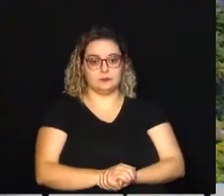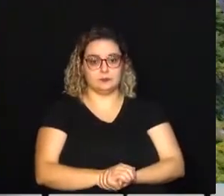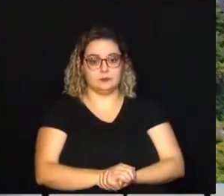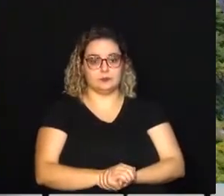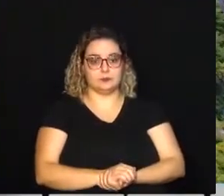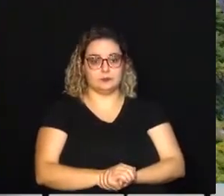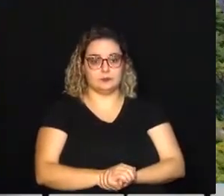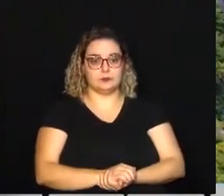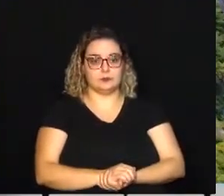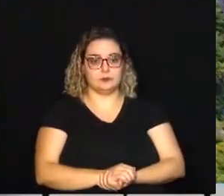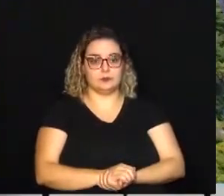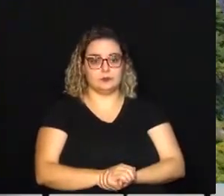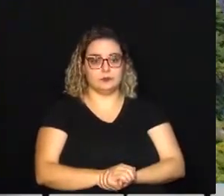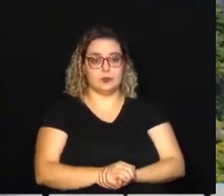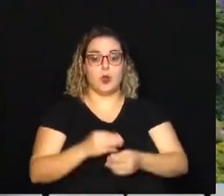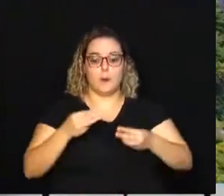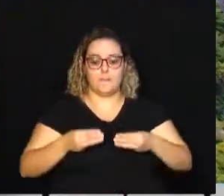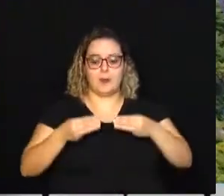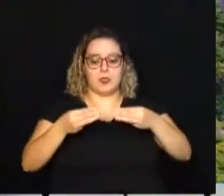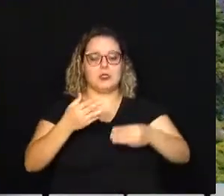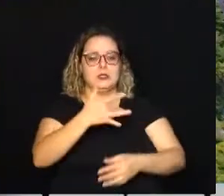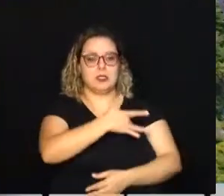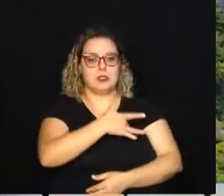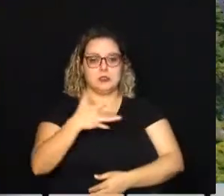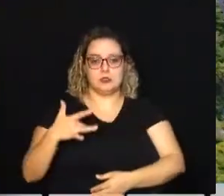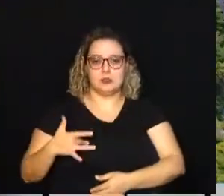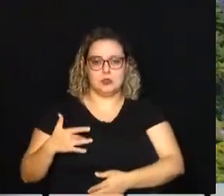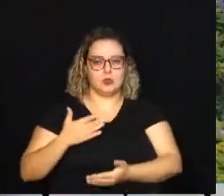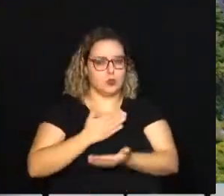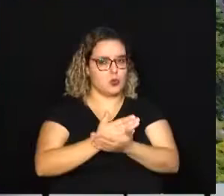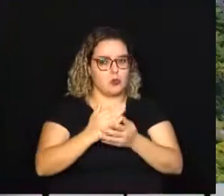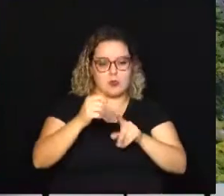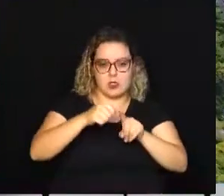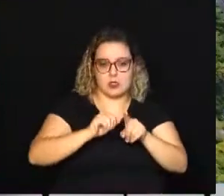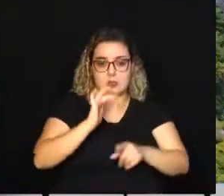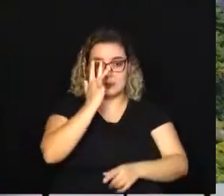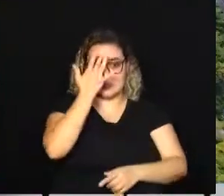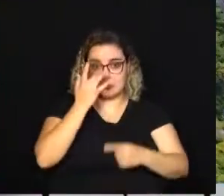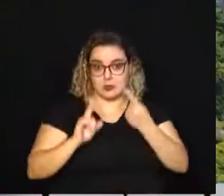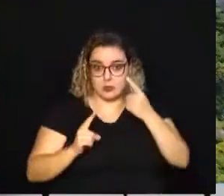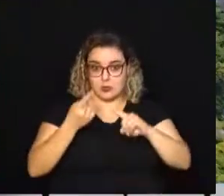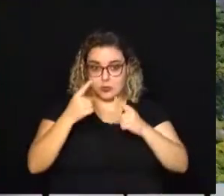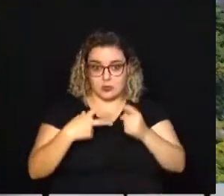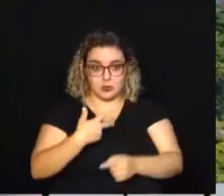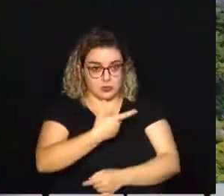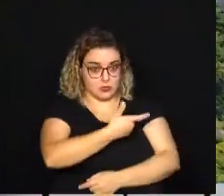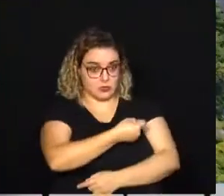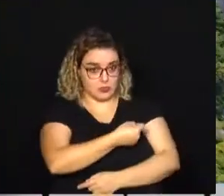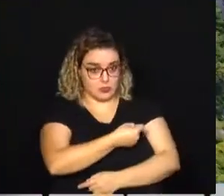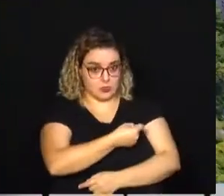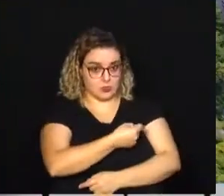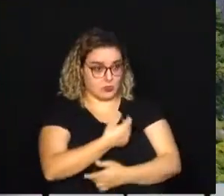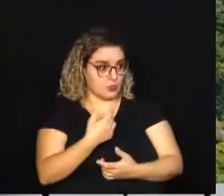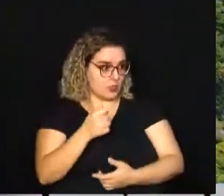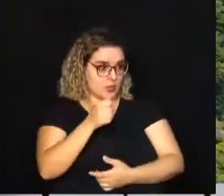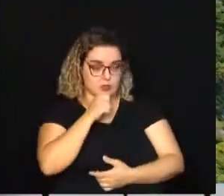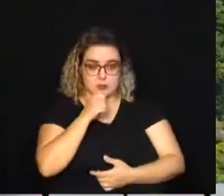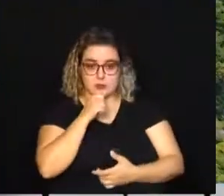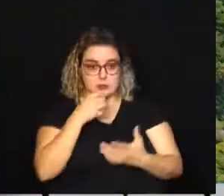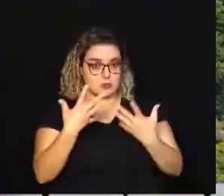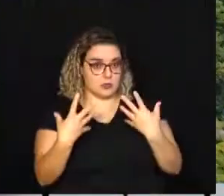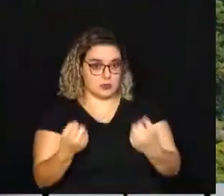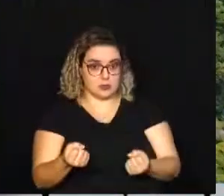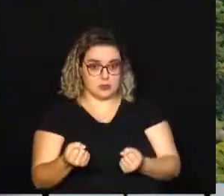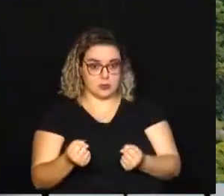o Ministério da Saúde falou que no início de fevereiro a gente teria uma quantidade de vacina que a gente não recebeu até agora. Ele já deu uma